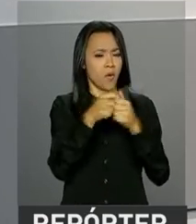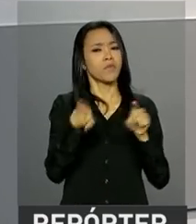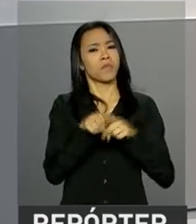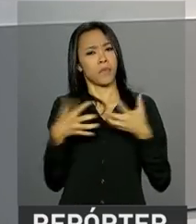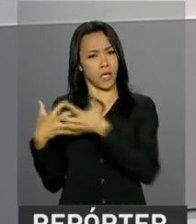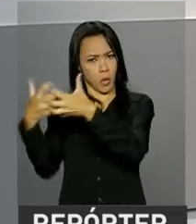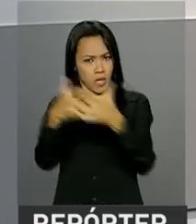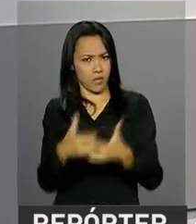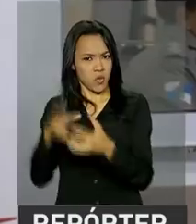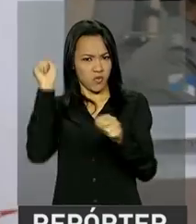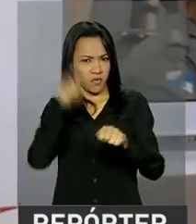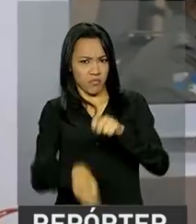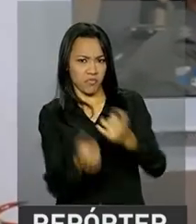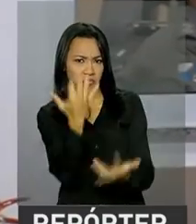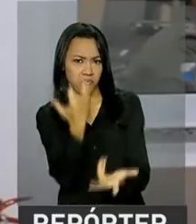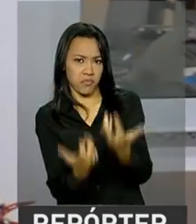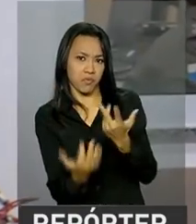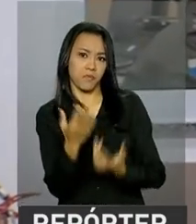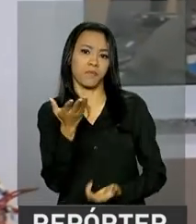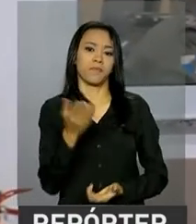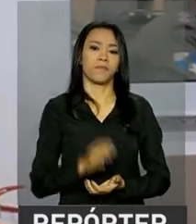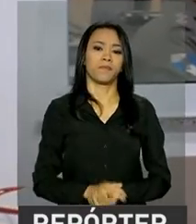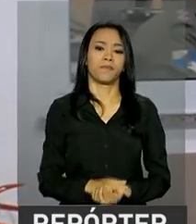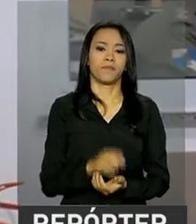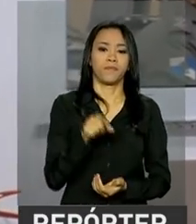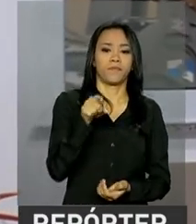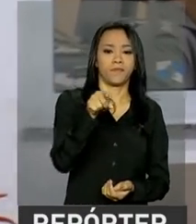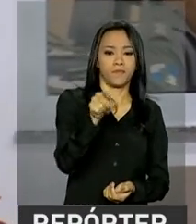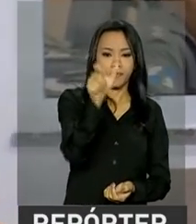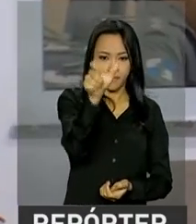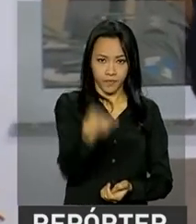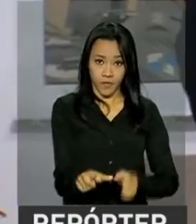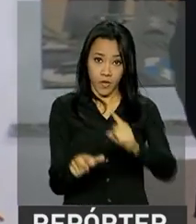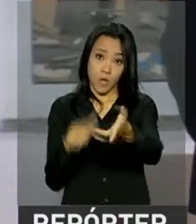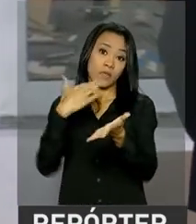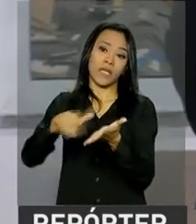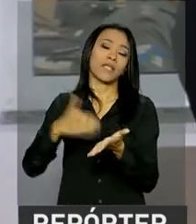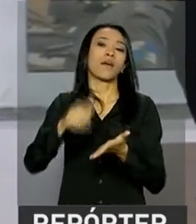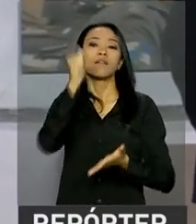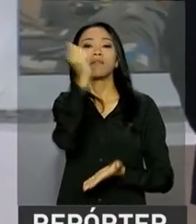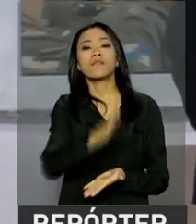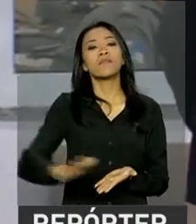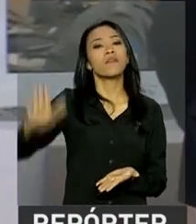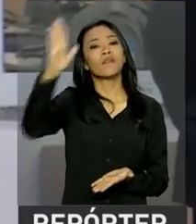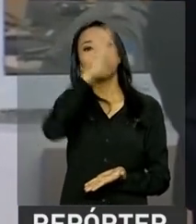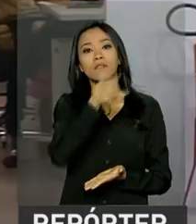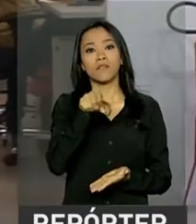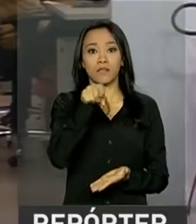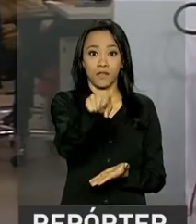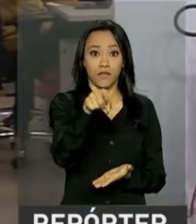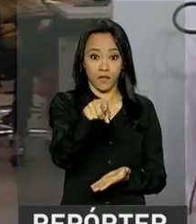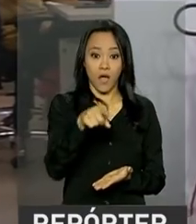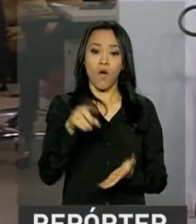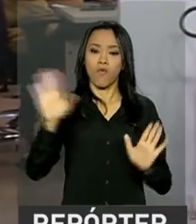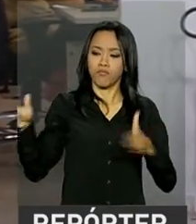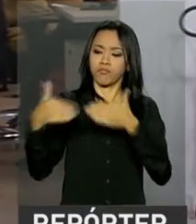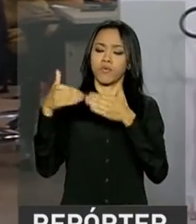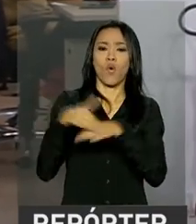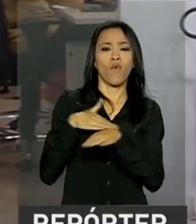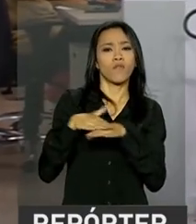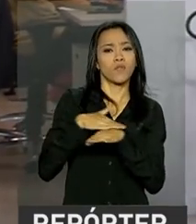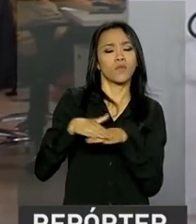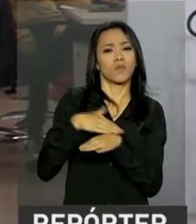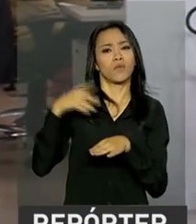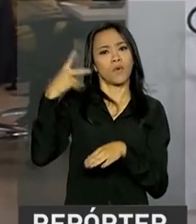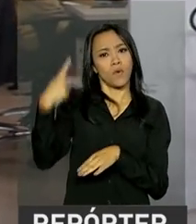caminhões o secretário nacional de segurança pública general santos cruz conversou com autoridades do rio